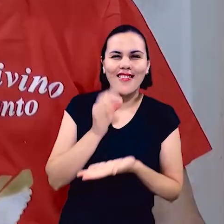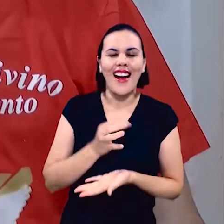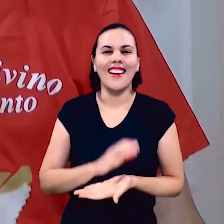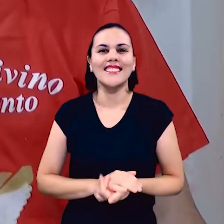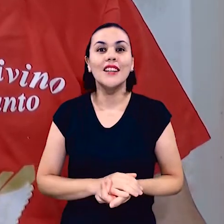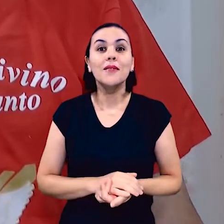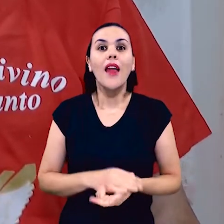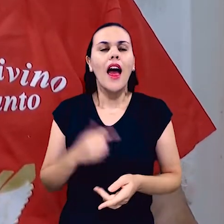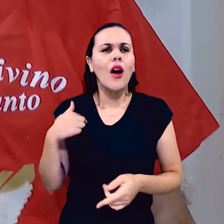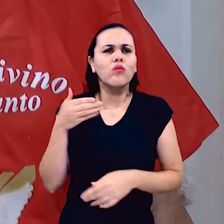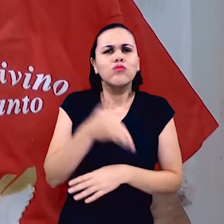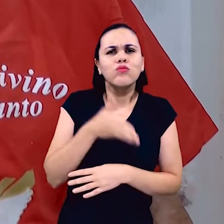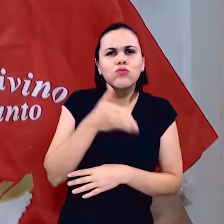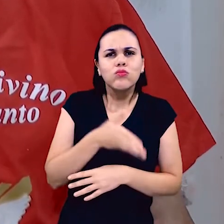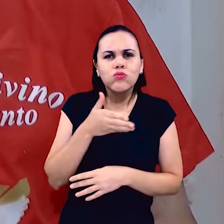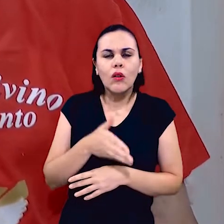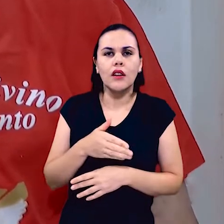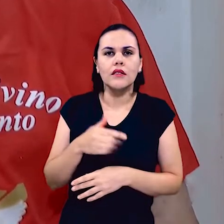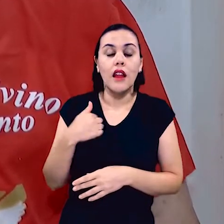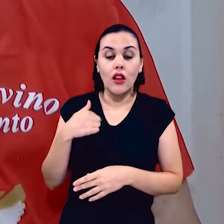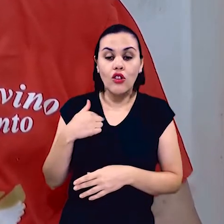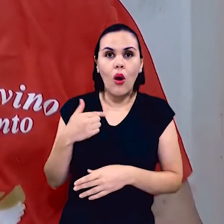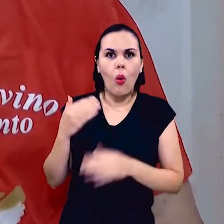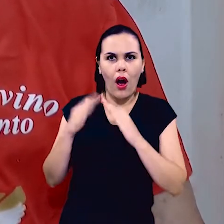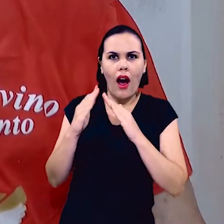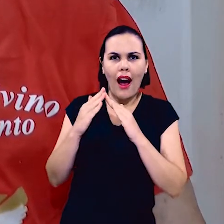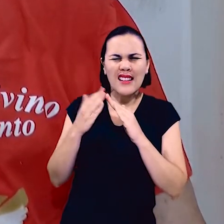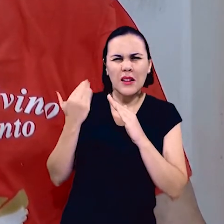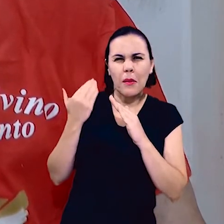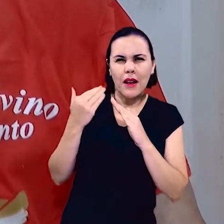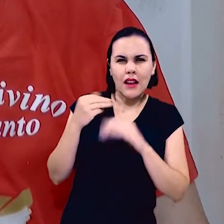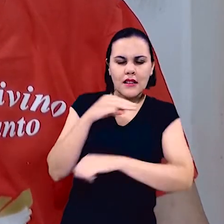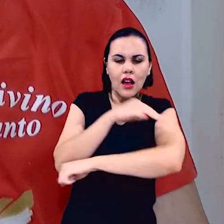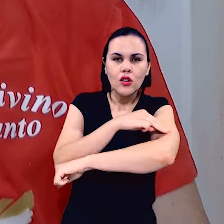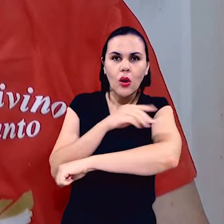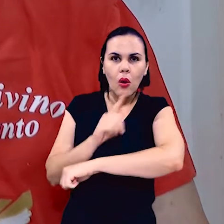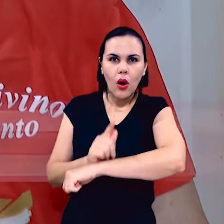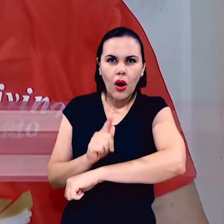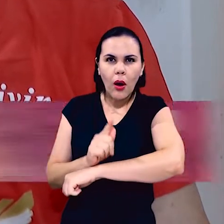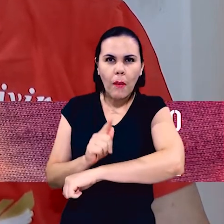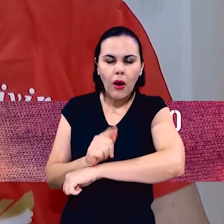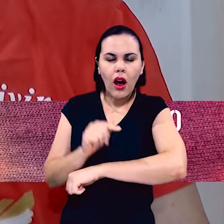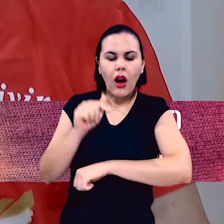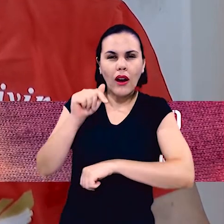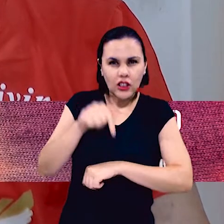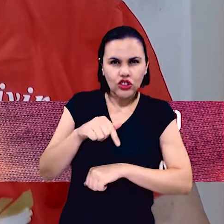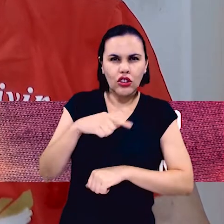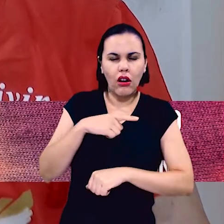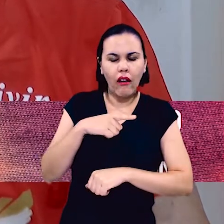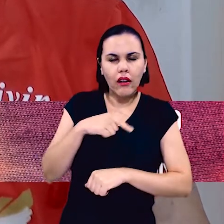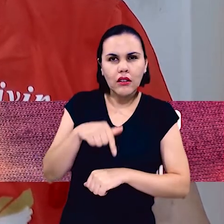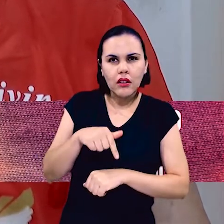cuscuz. Participar mesmo, comecei desde que eu morava em Mongaguá. Que a bandeira saia daqui,